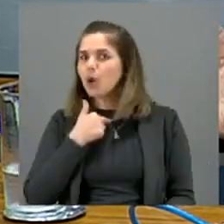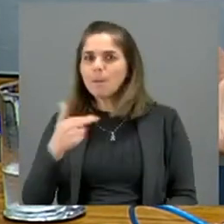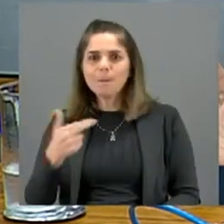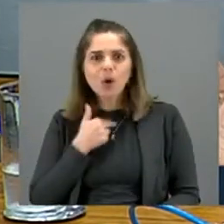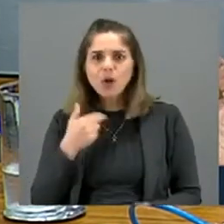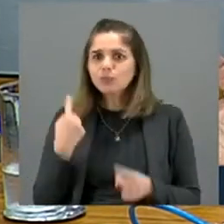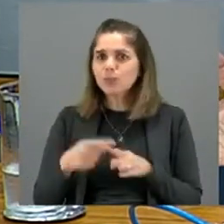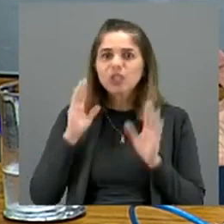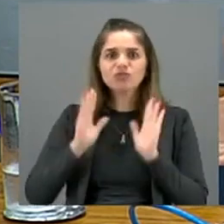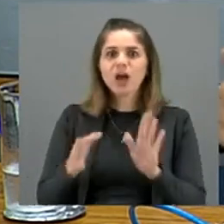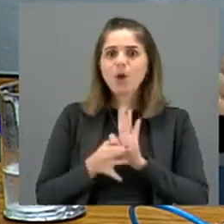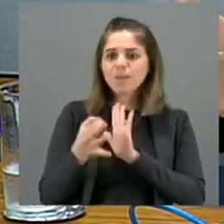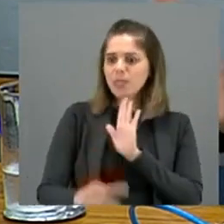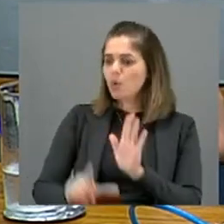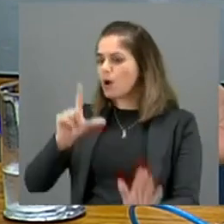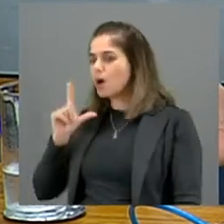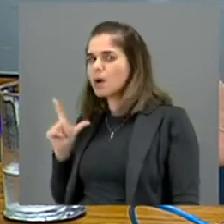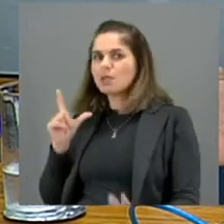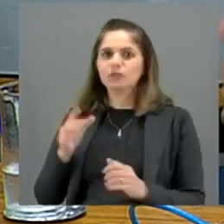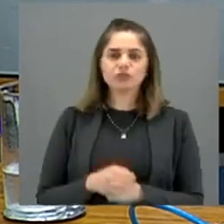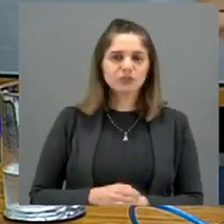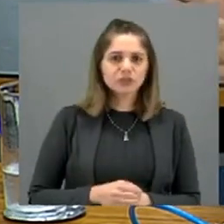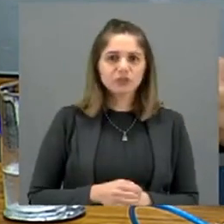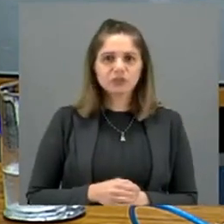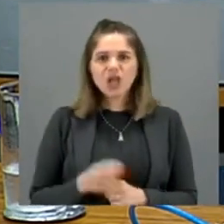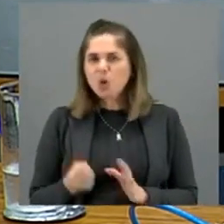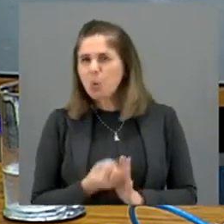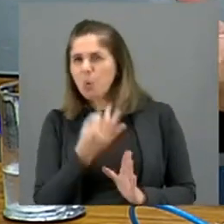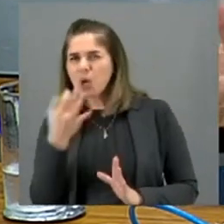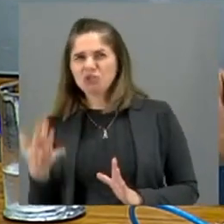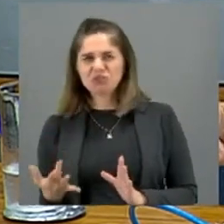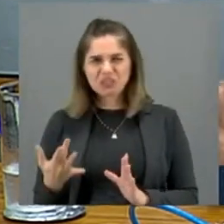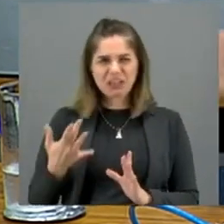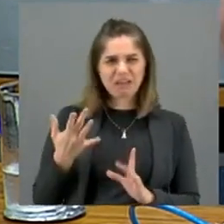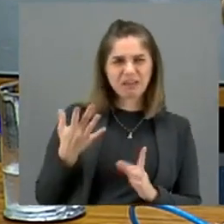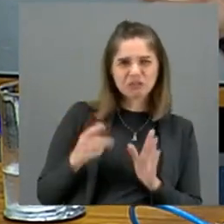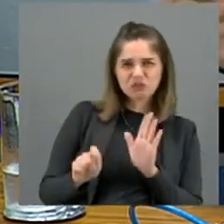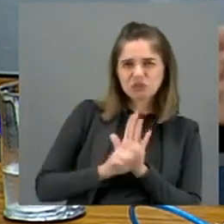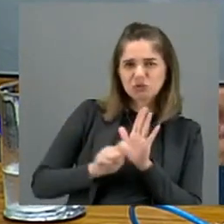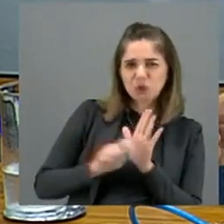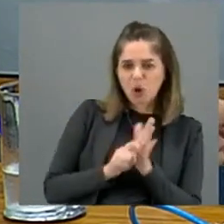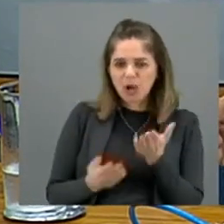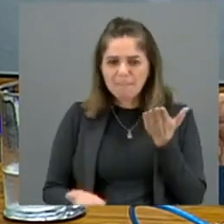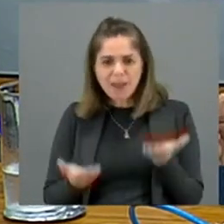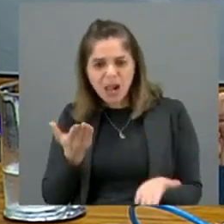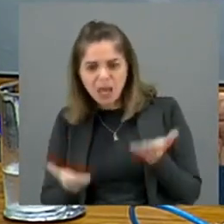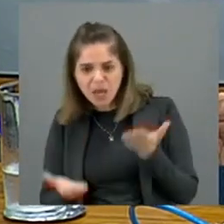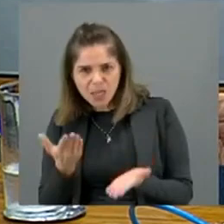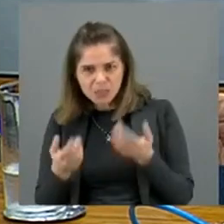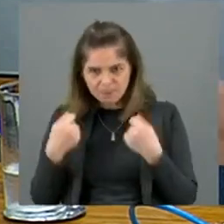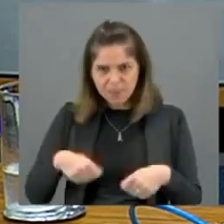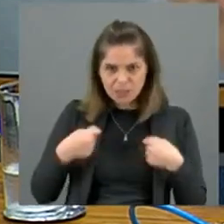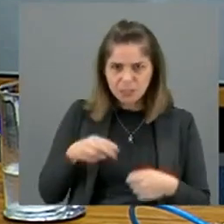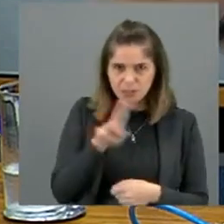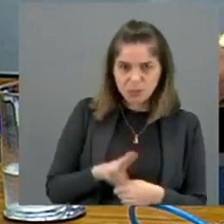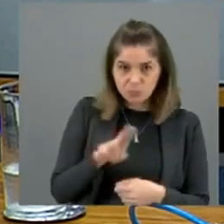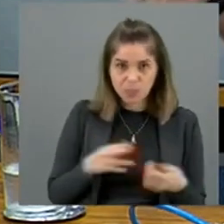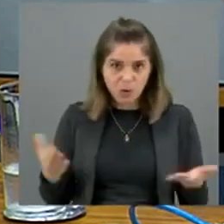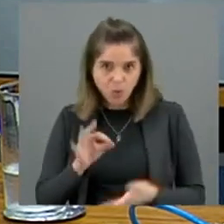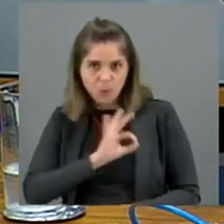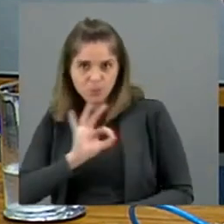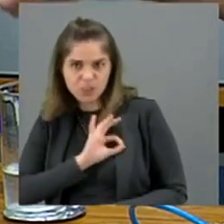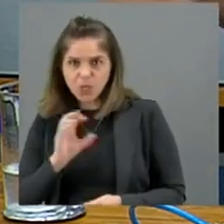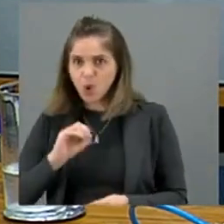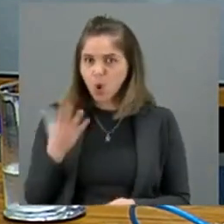Dosimetria de droga, quantidade. O policial, além da câmera, agora vai ter que andar com a balança também? Ou o bandido vai